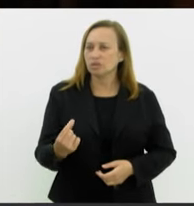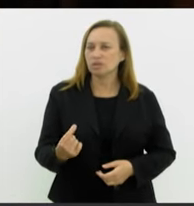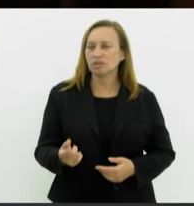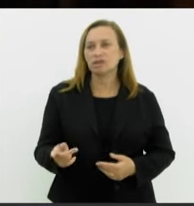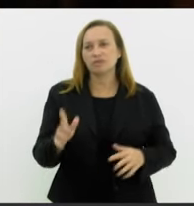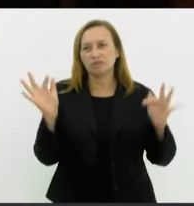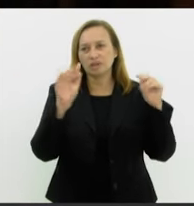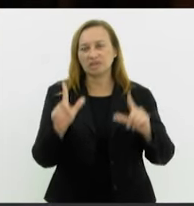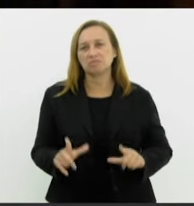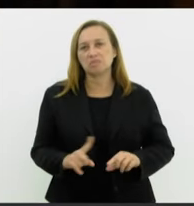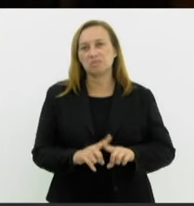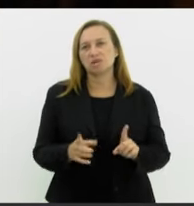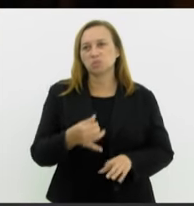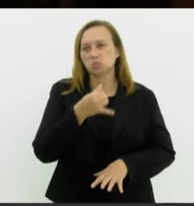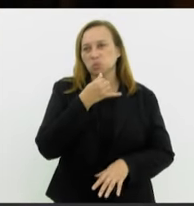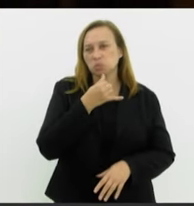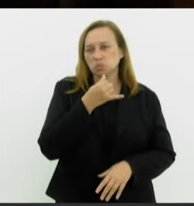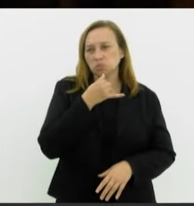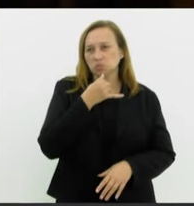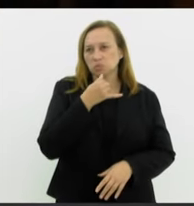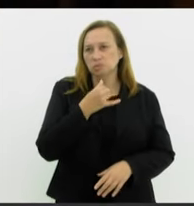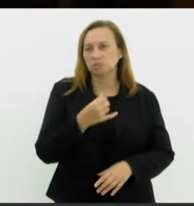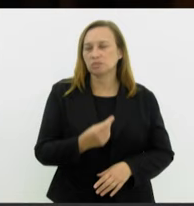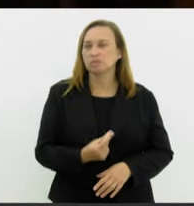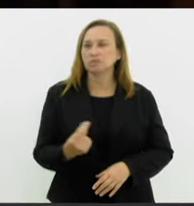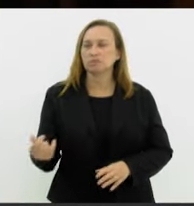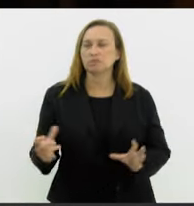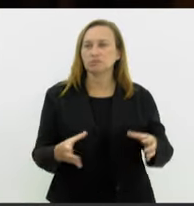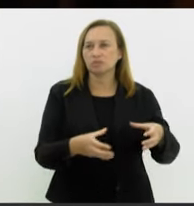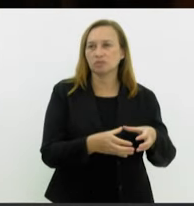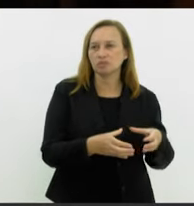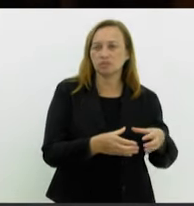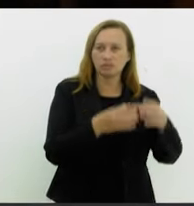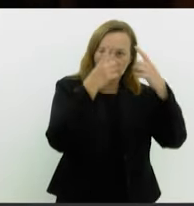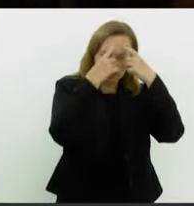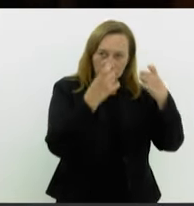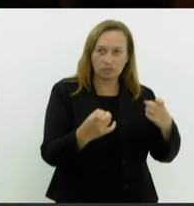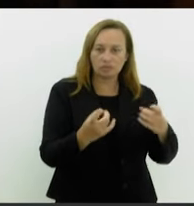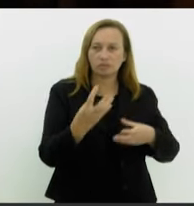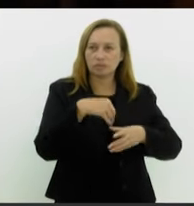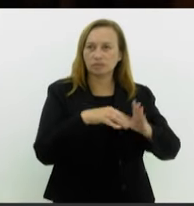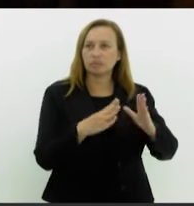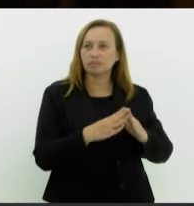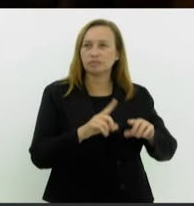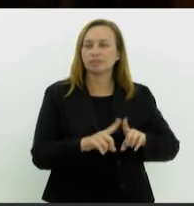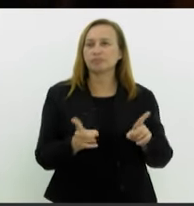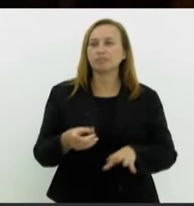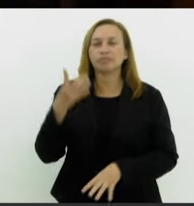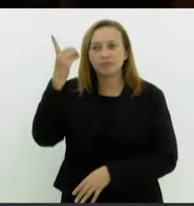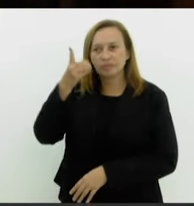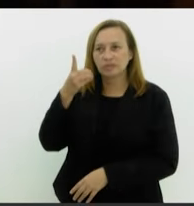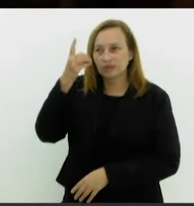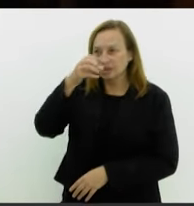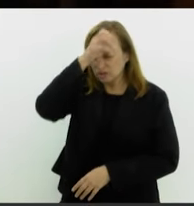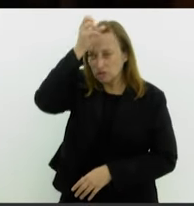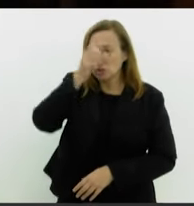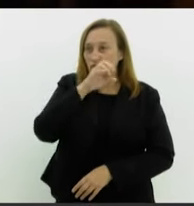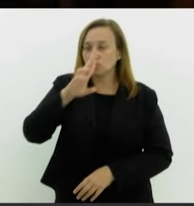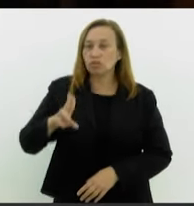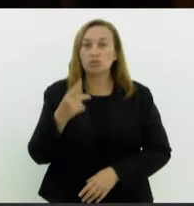ao mesmo tempo triste de sair da violência doméstica Eis que deputada tiju o que que eu me